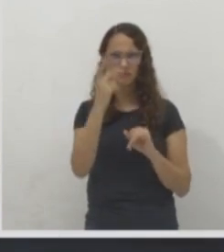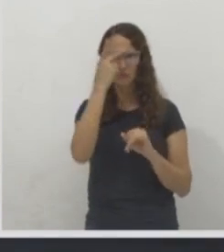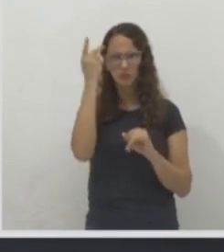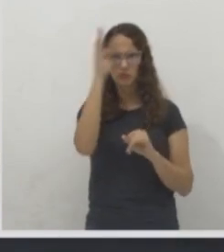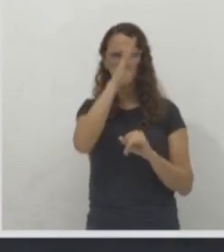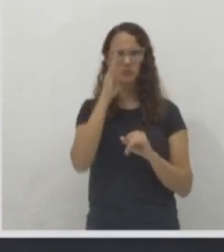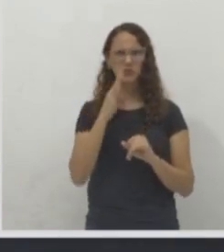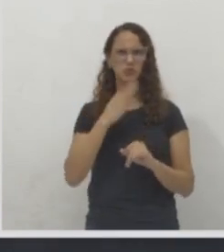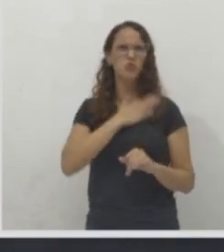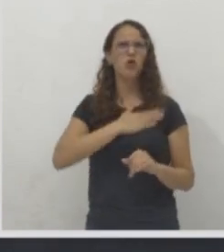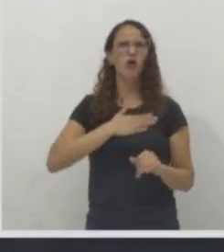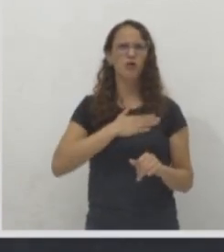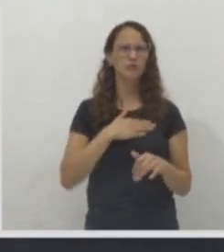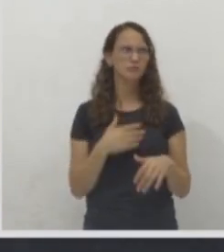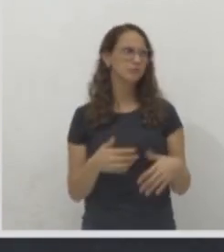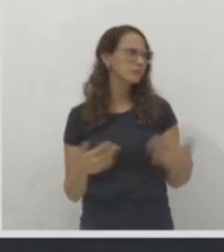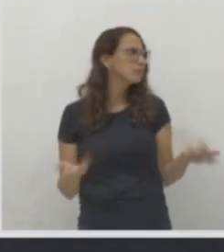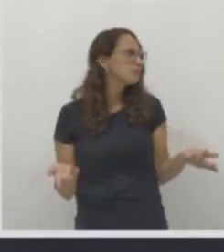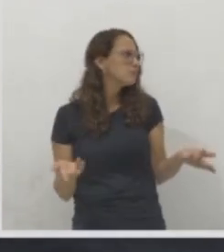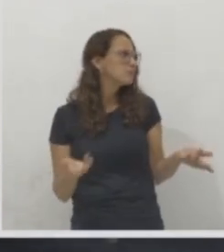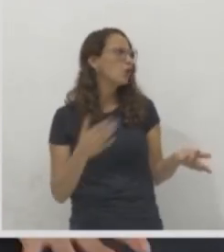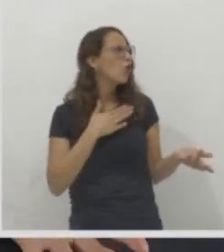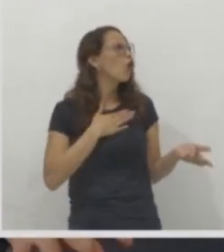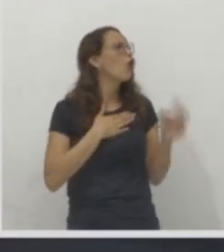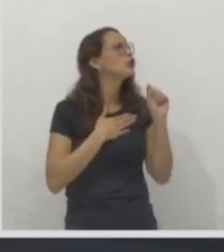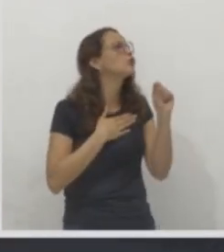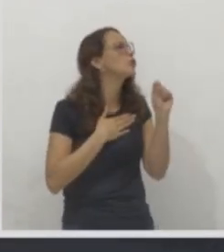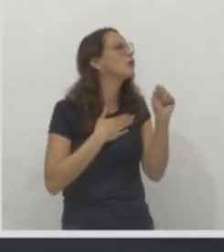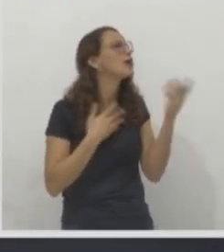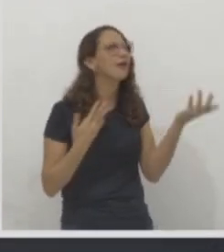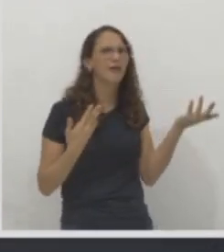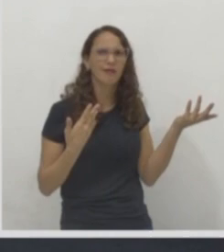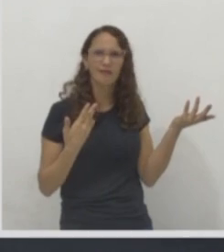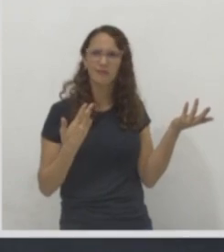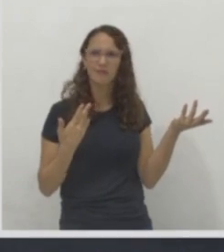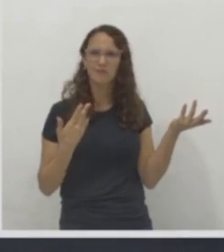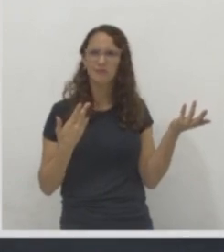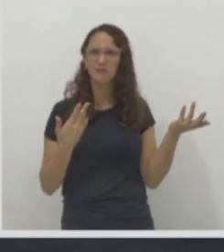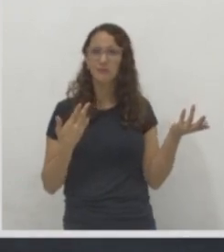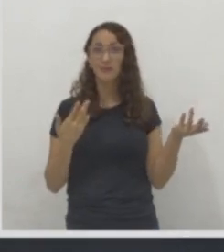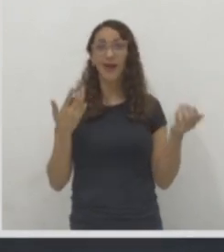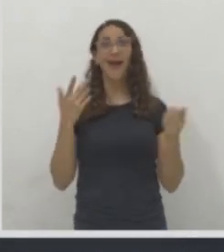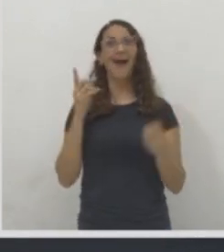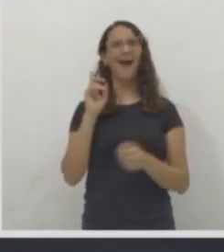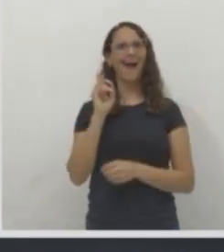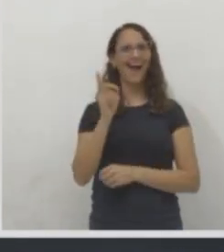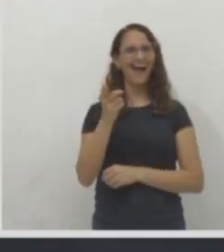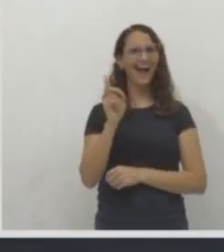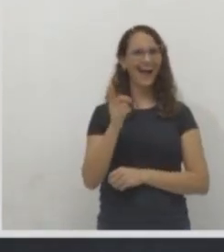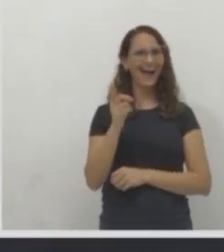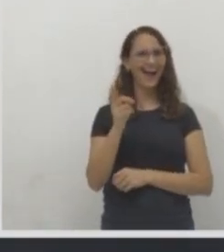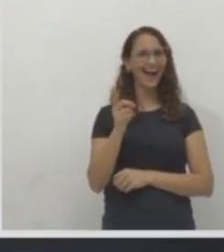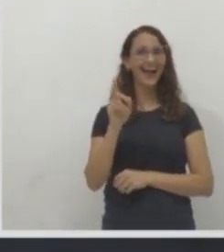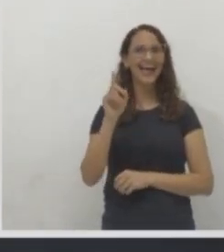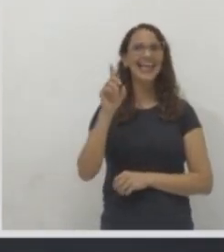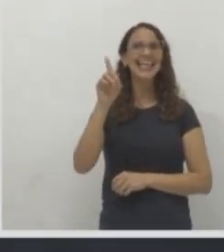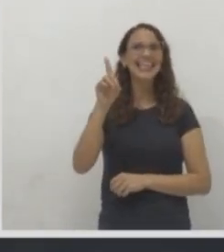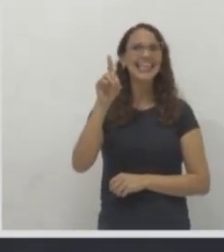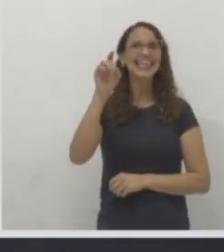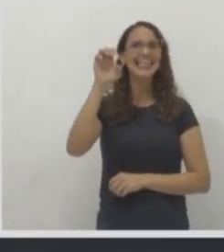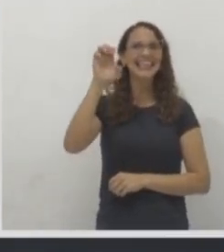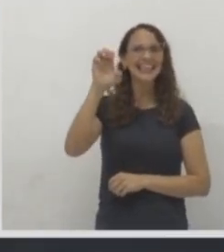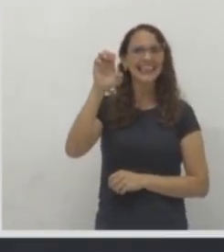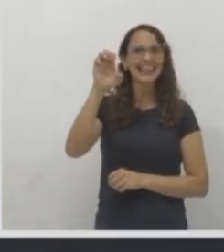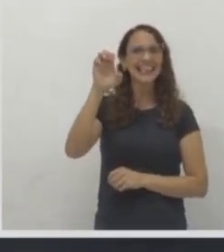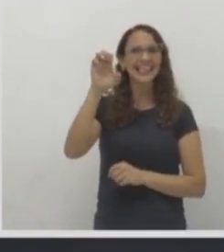ia logo se perguntar, sim, gosta de quê? Olha, você acabou de falar, gosta de